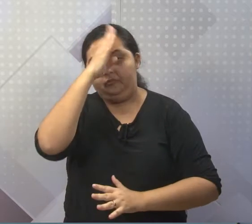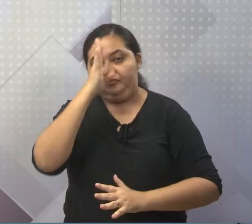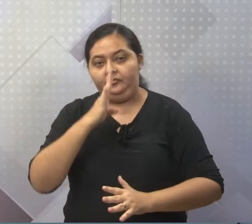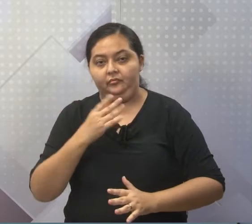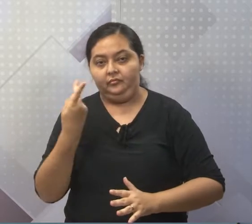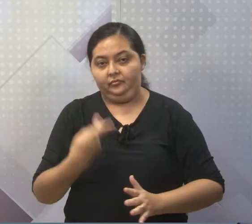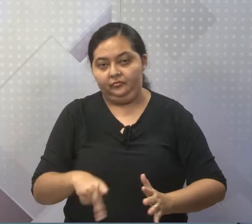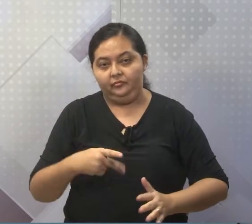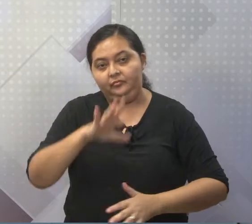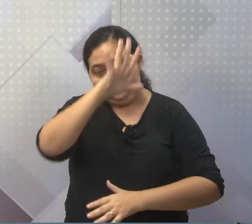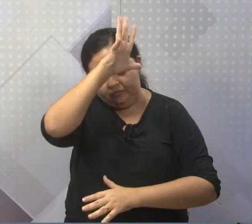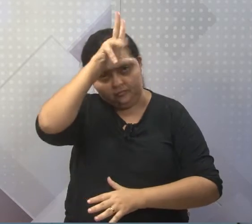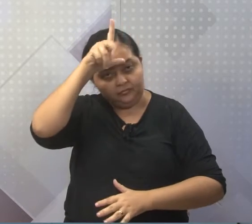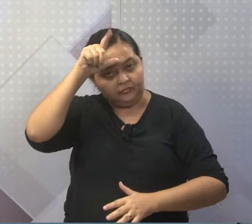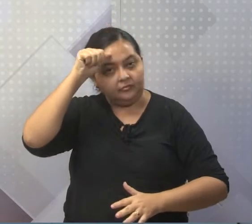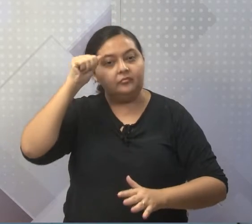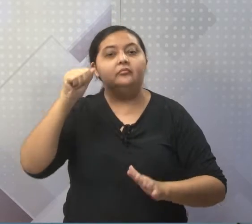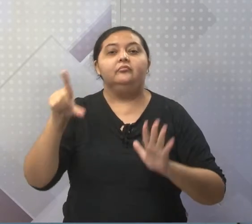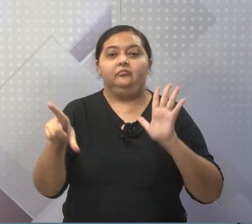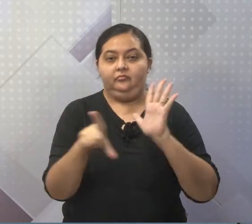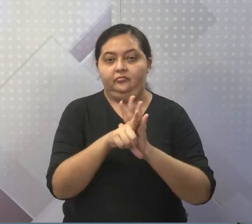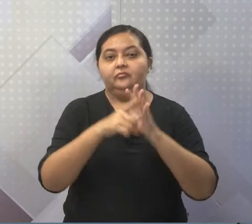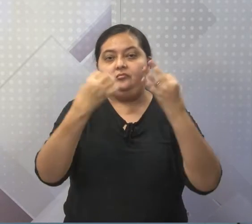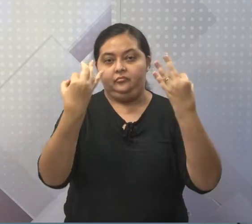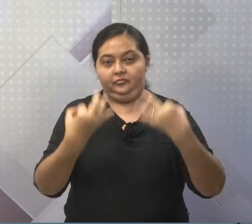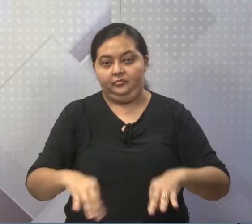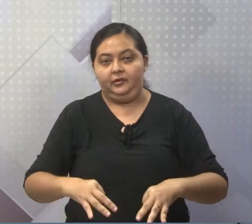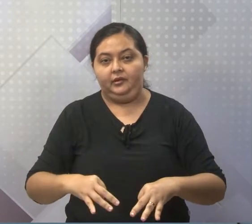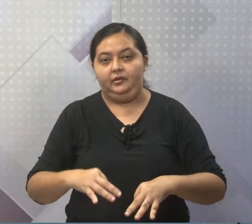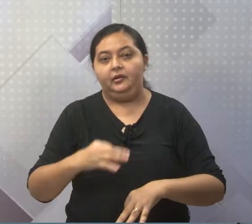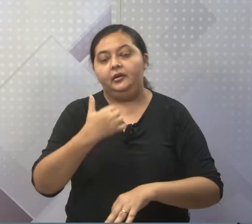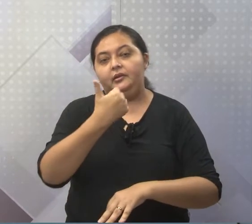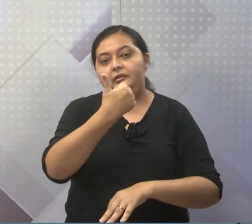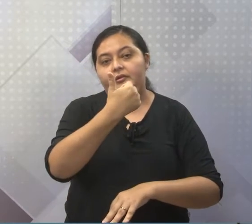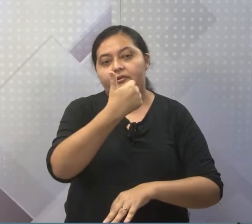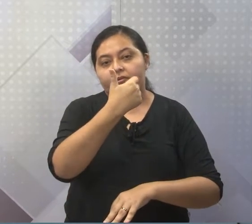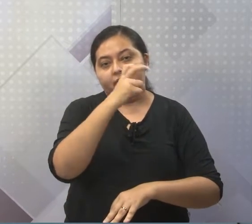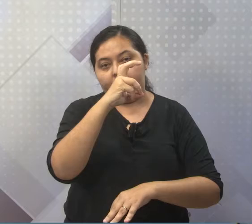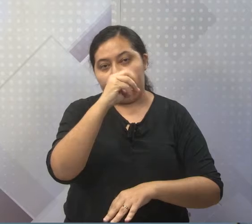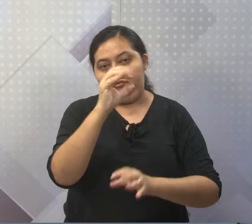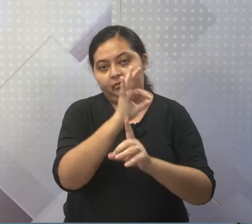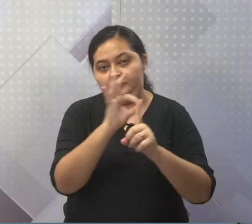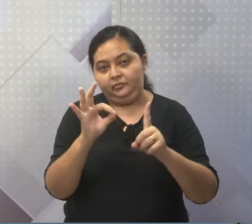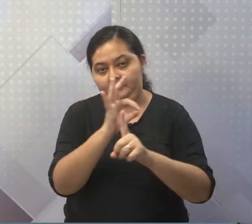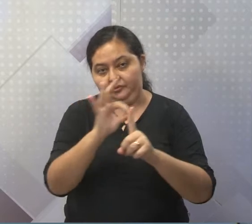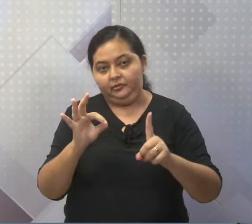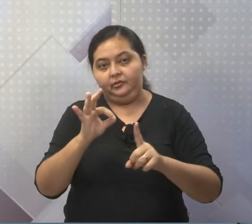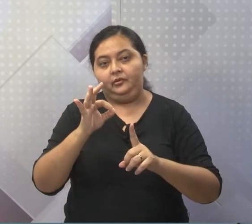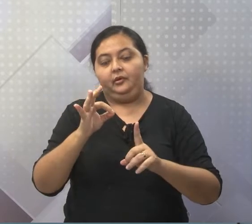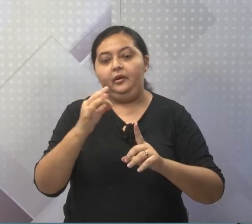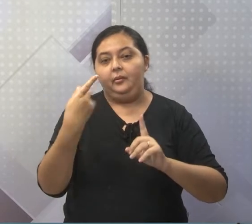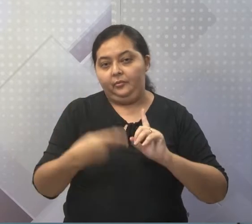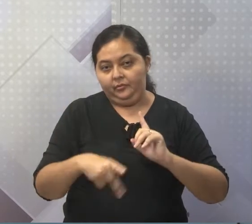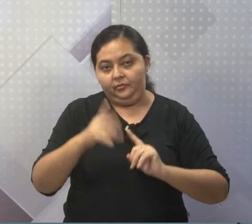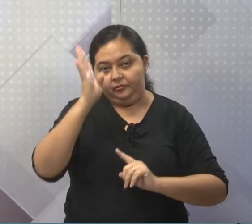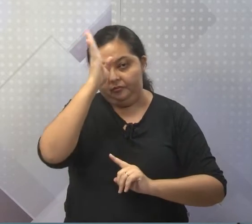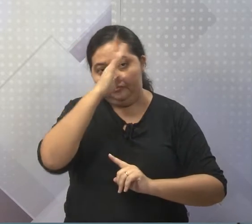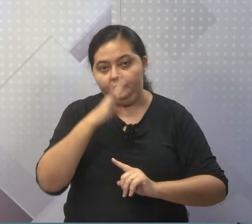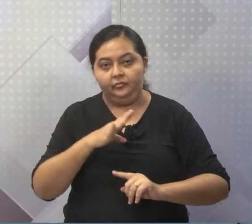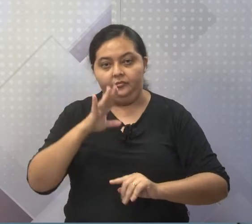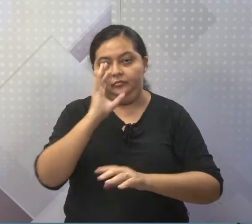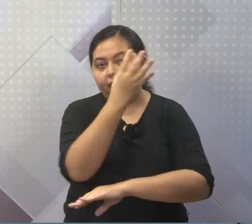Amazônia Legal quase cinquenta por cento na floresta tá no território brasileiro é muito bom para gente mas